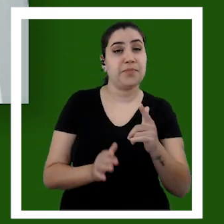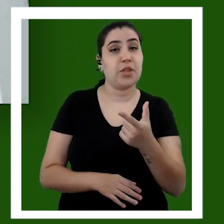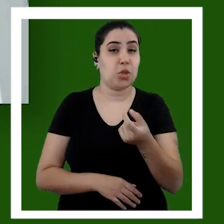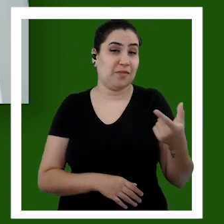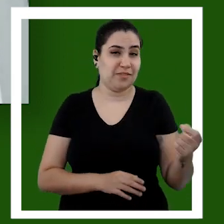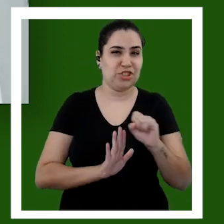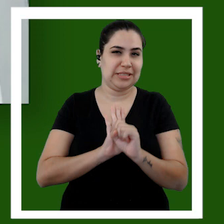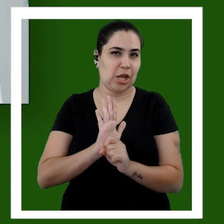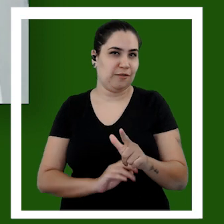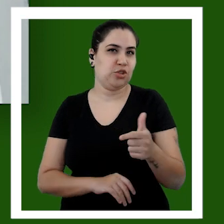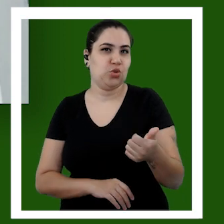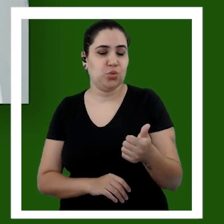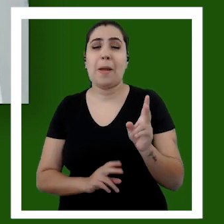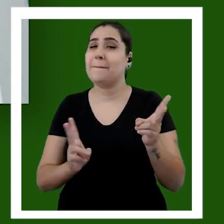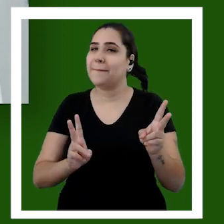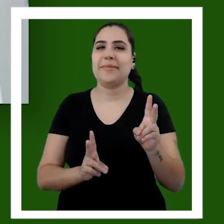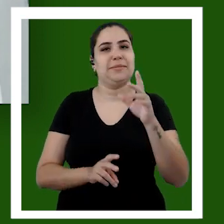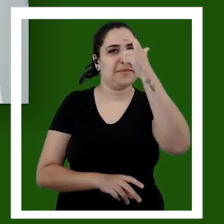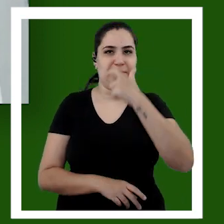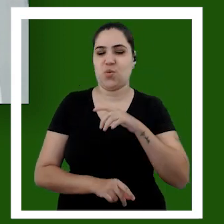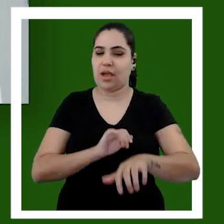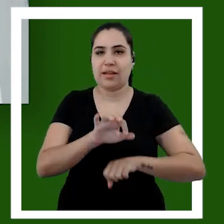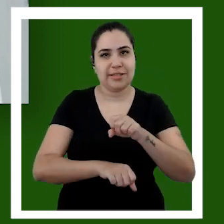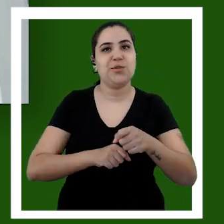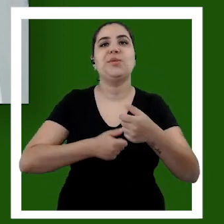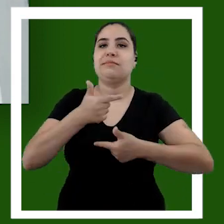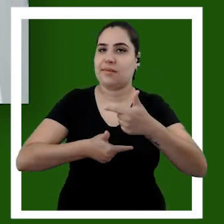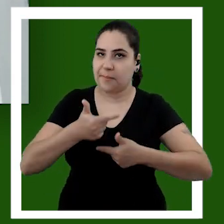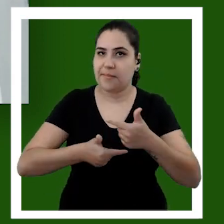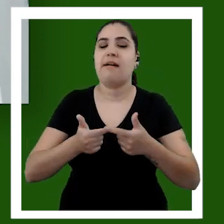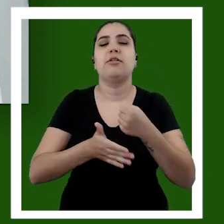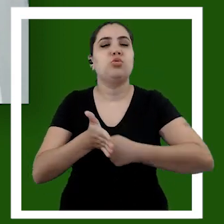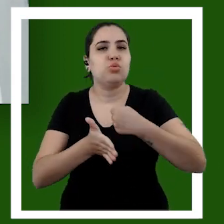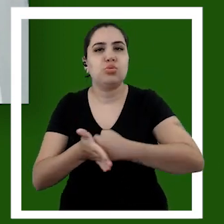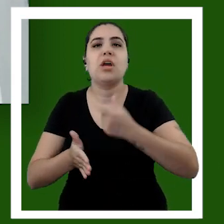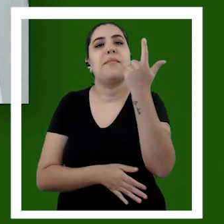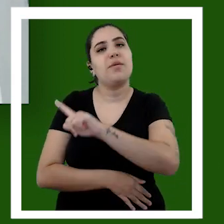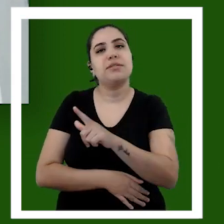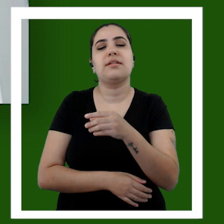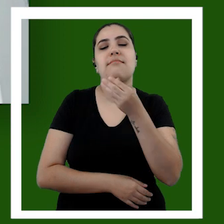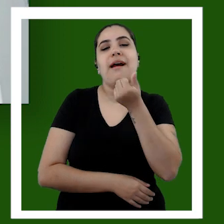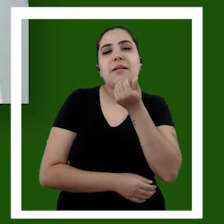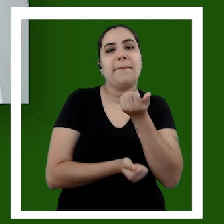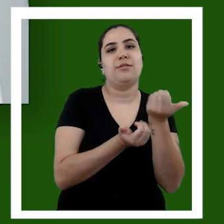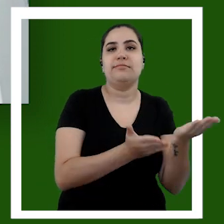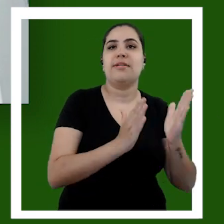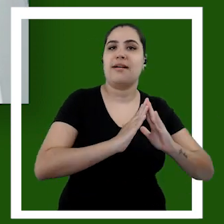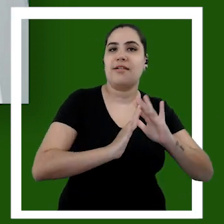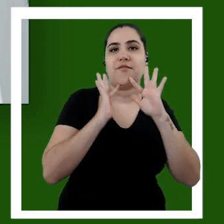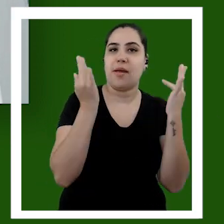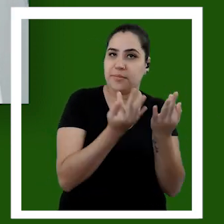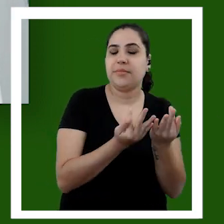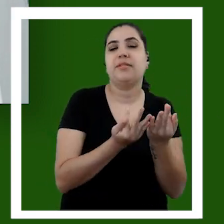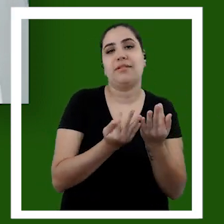de 2020, século 21, é o mesmo catador e a mesma catadora que tá ali batalhando para poder levar o seu